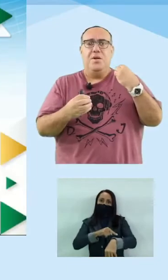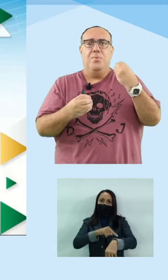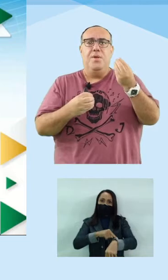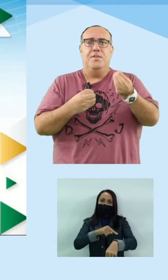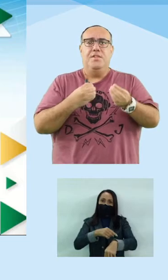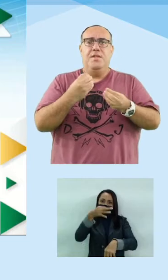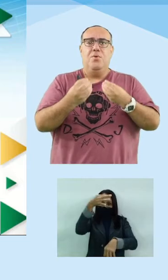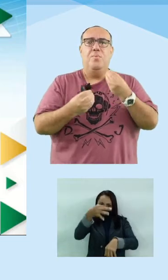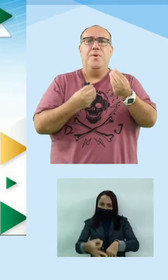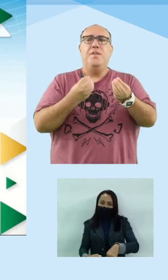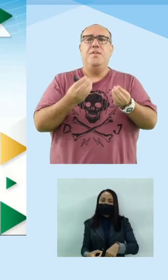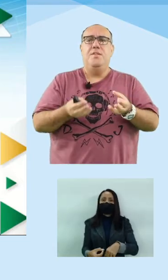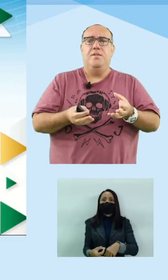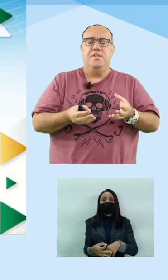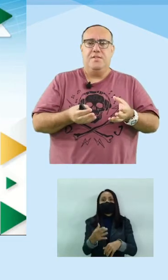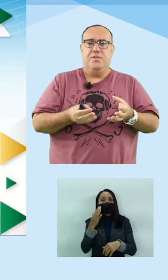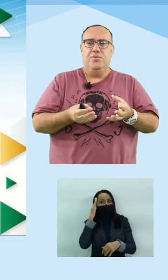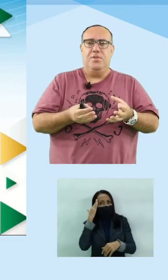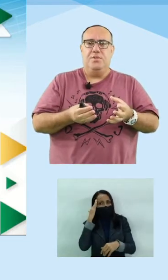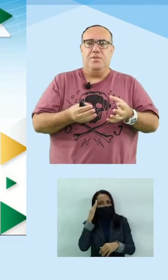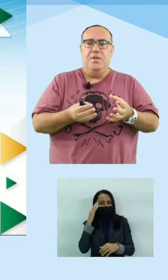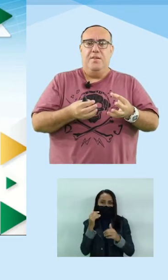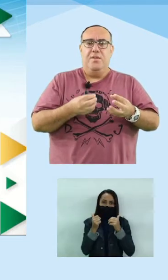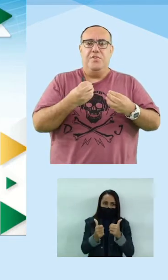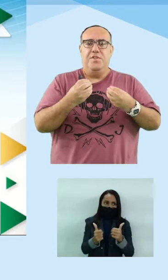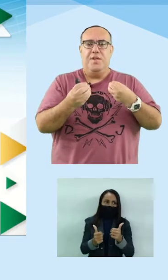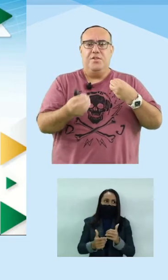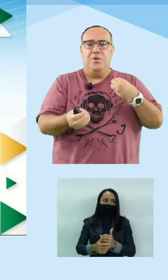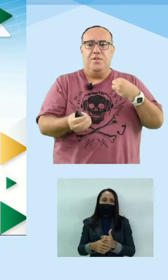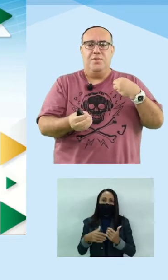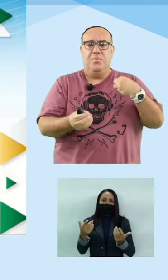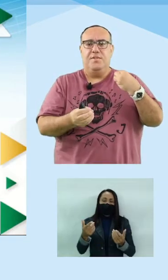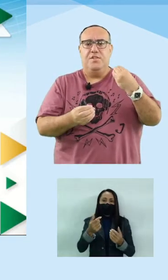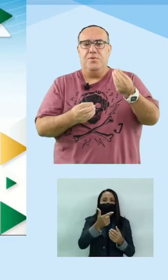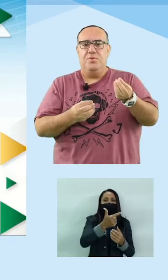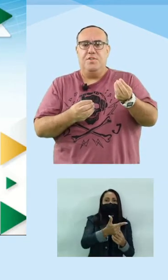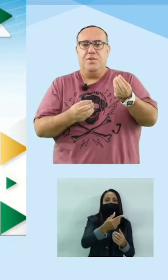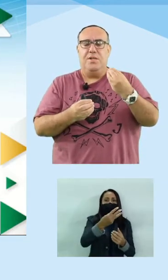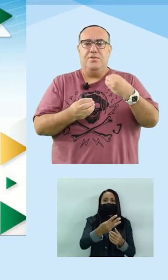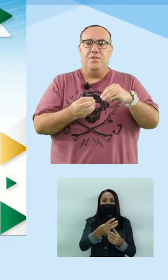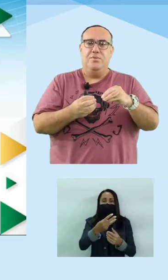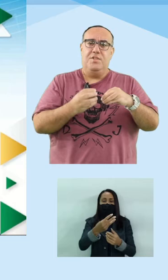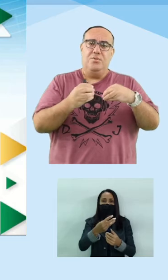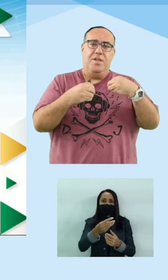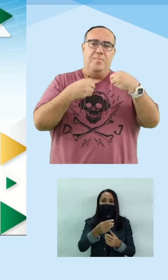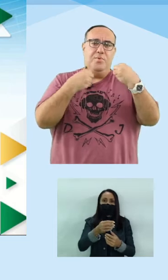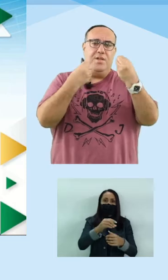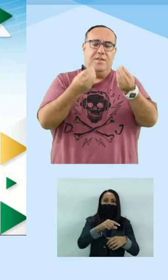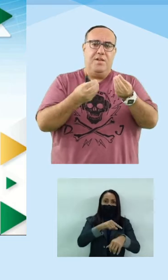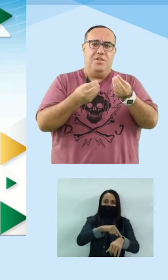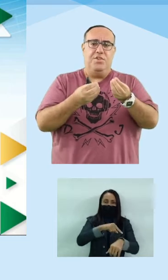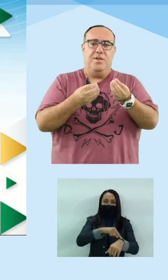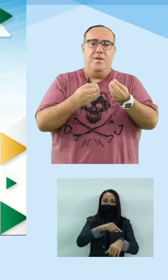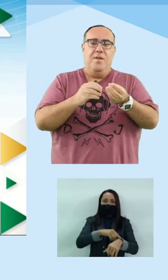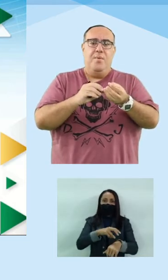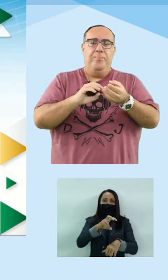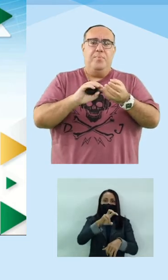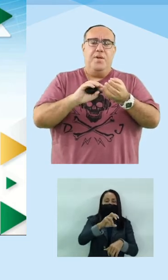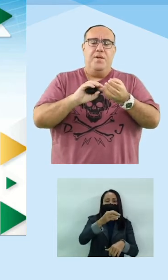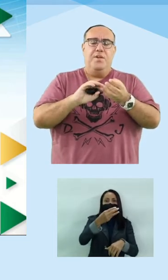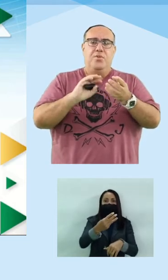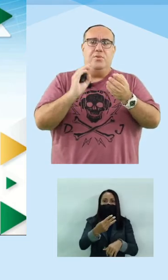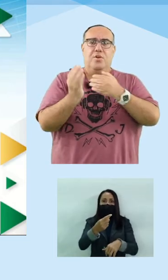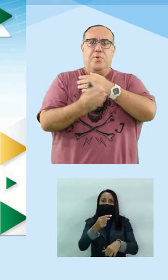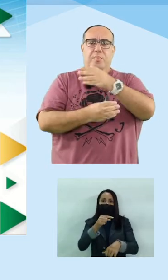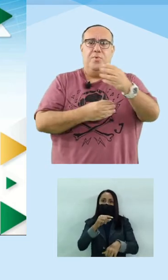mais tranquila de ser compreendida, tá certo, estudante? Então, 23 horas, 56 minutos e 4 segundos é o tempo que a Terra gira,